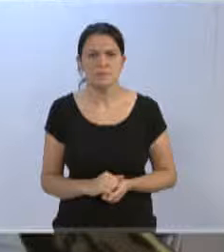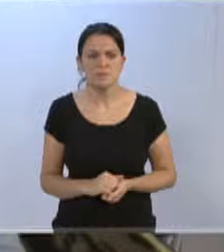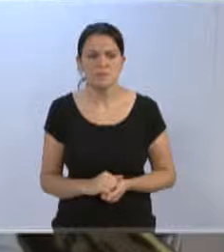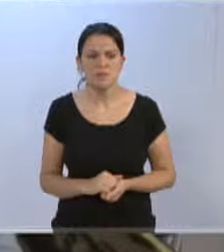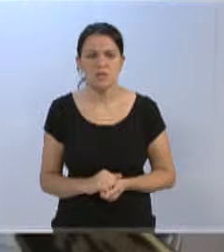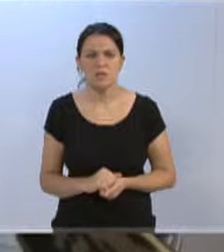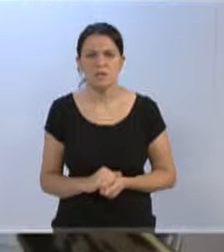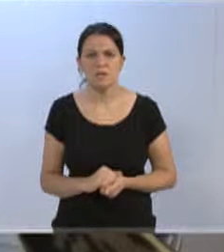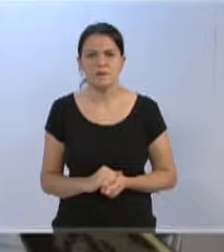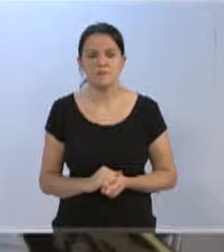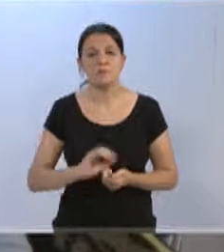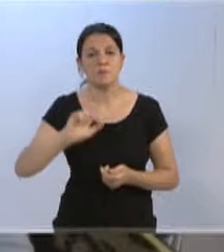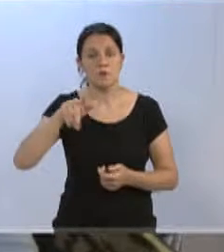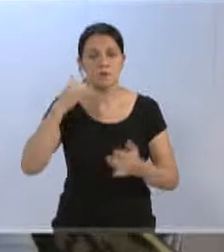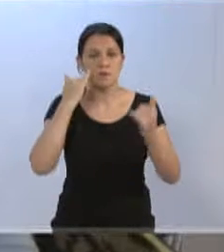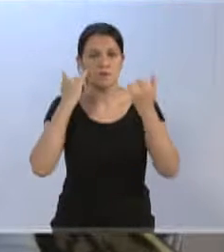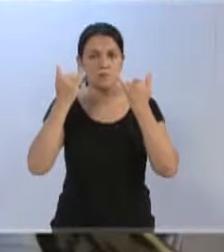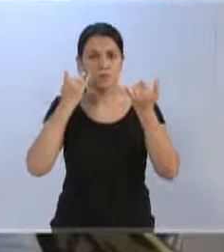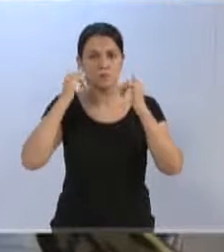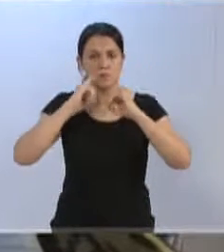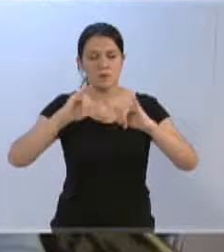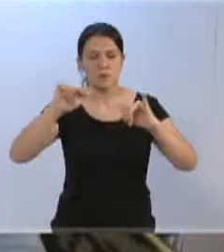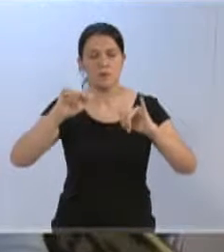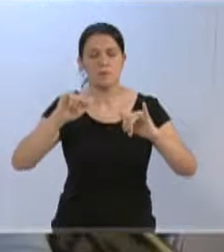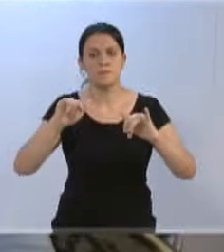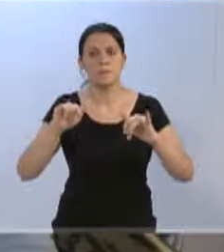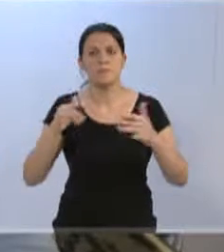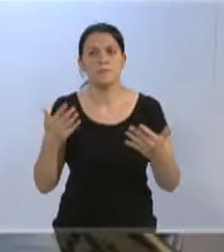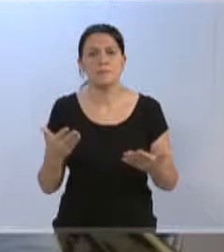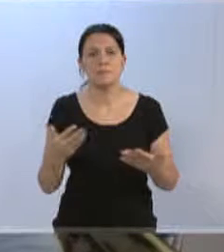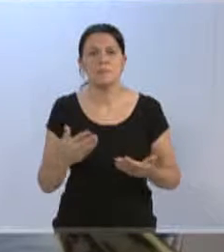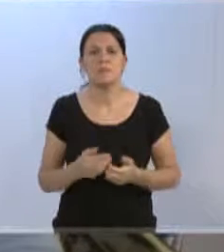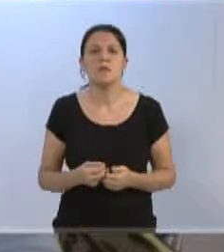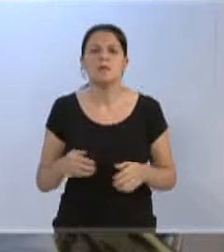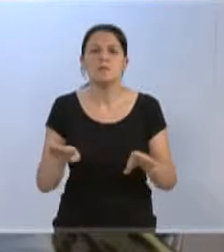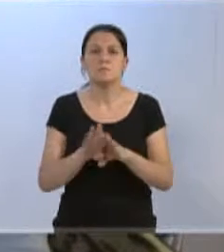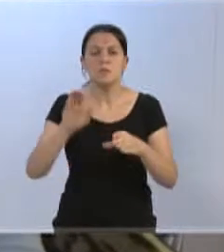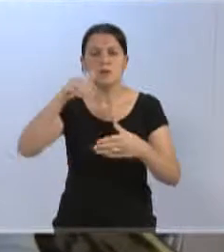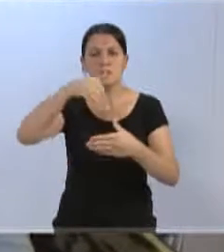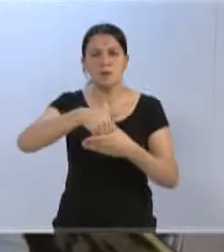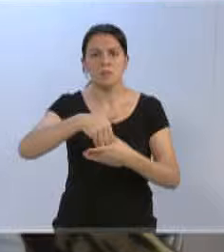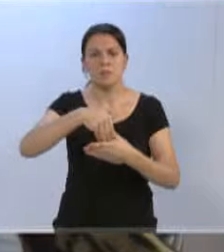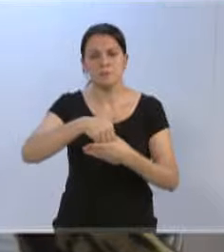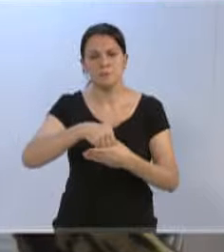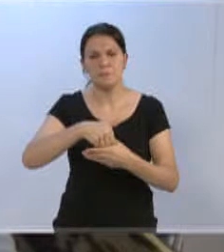outra informação bastante relevante é com relação à eleição